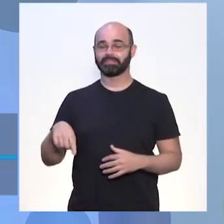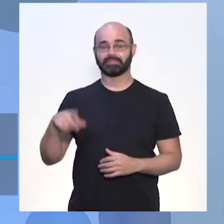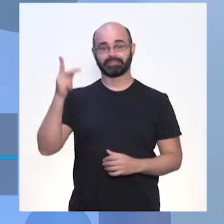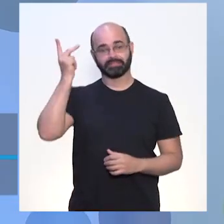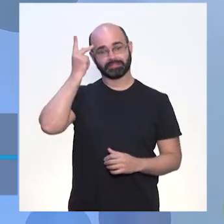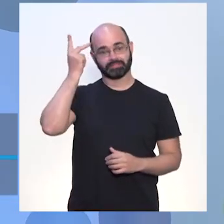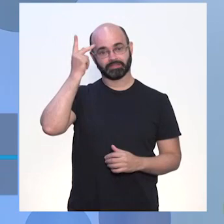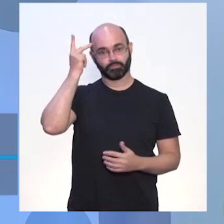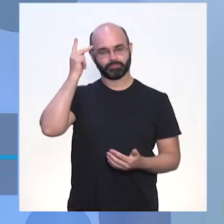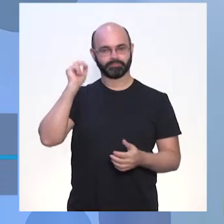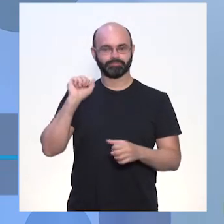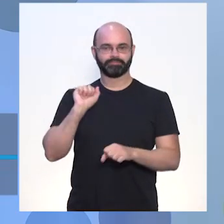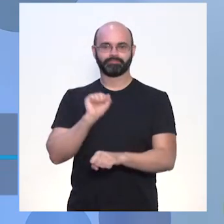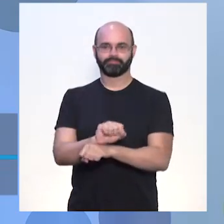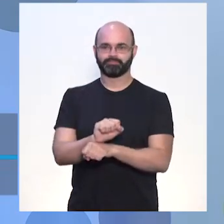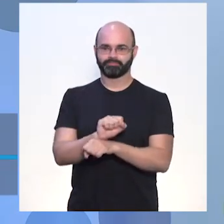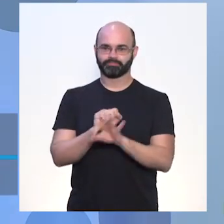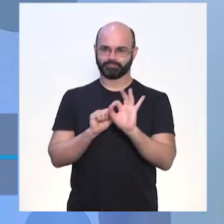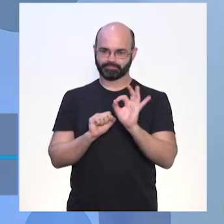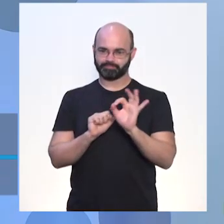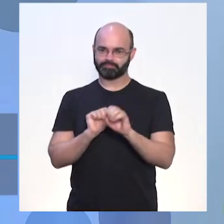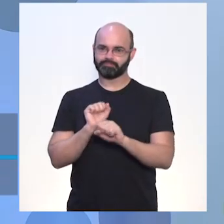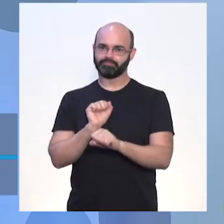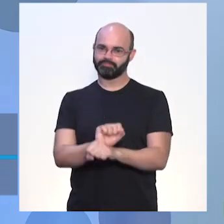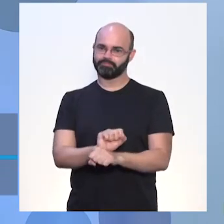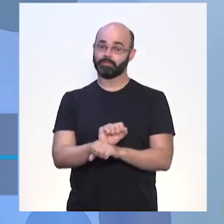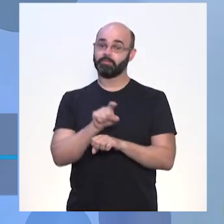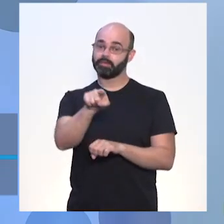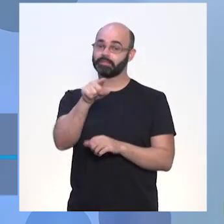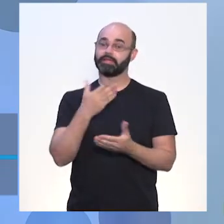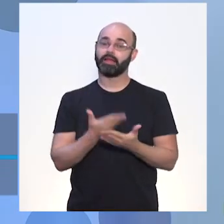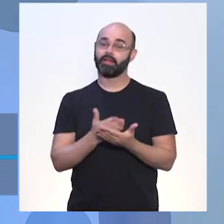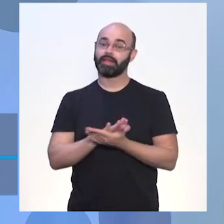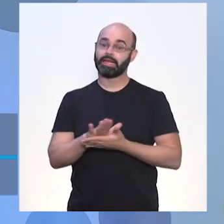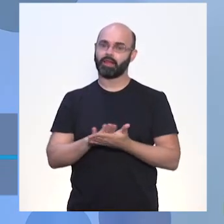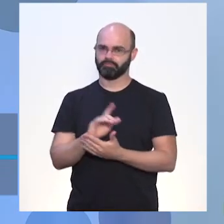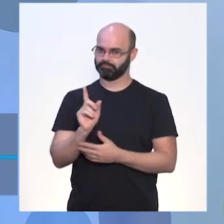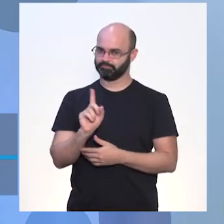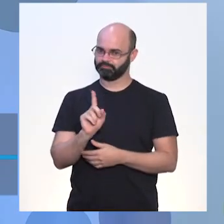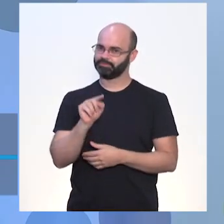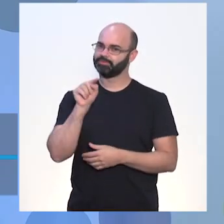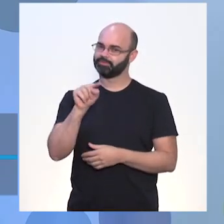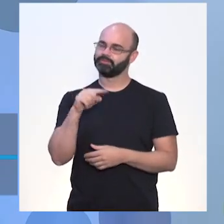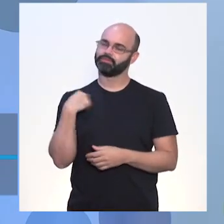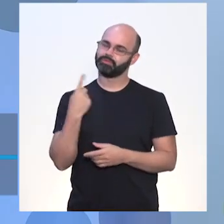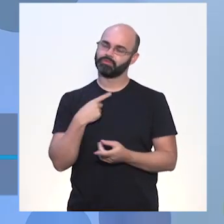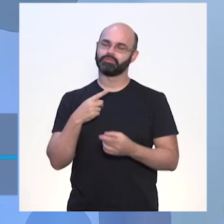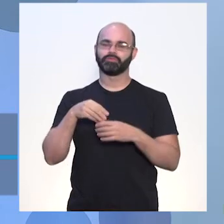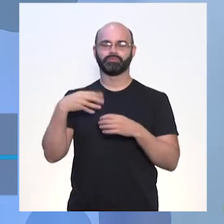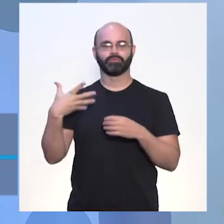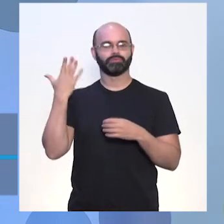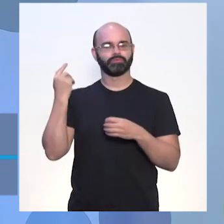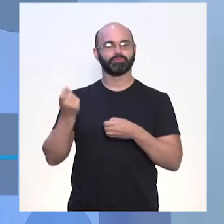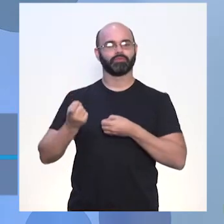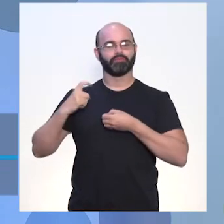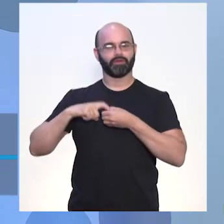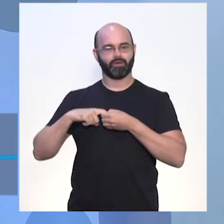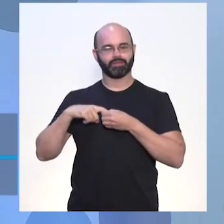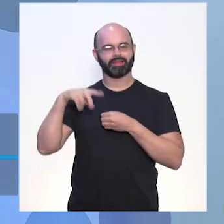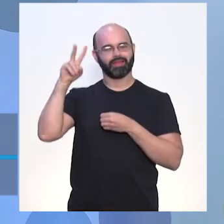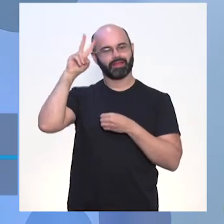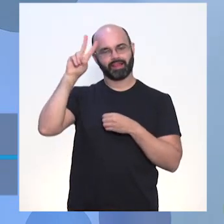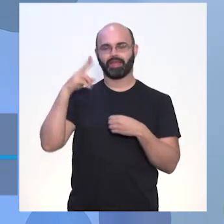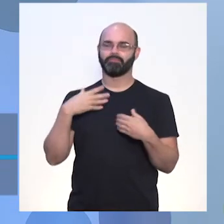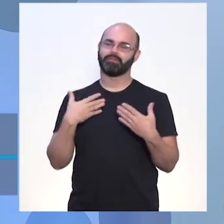que estacionar um pouquinho, né? Parar um pouco, mas você não ficou sem aula, né? A gente deu uma retomada no conteúdo, discutimos um pouquinho, né?